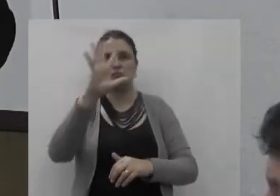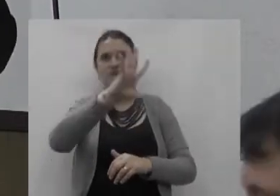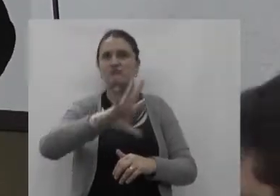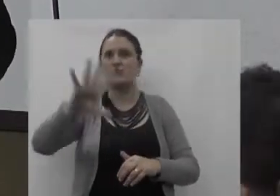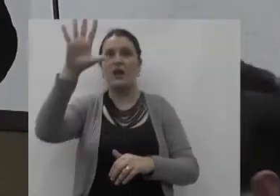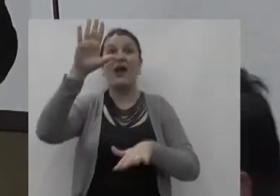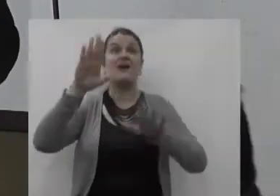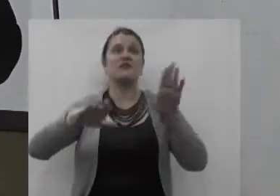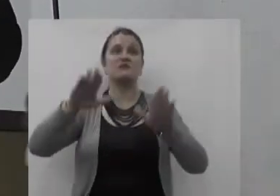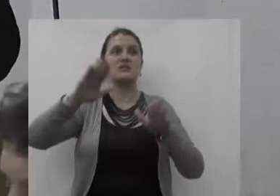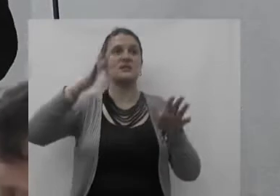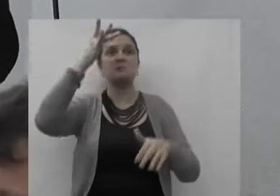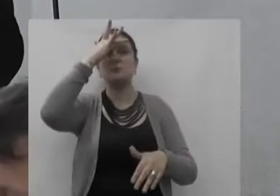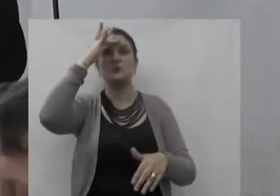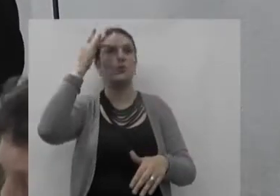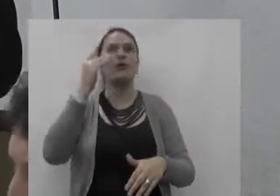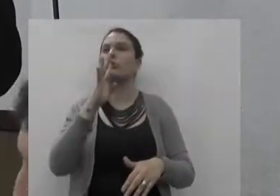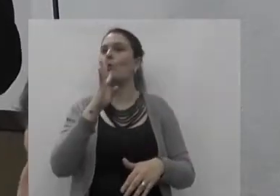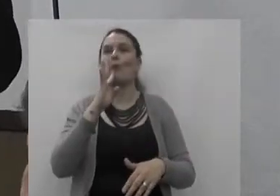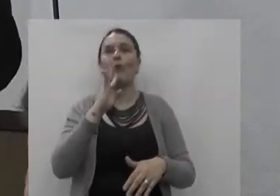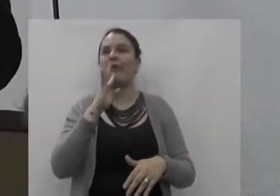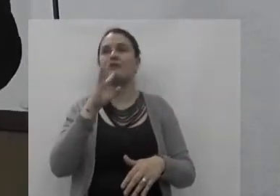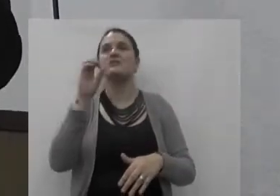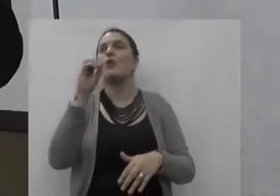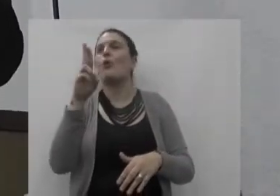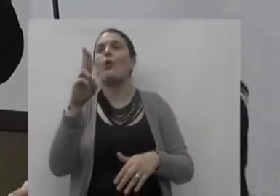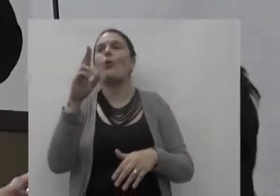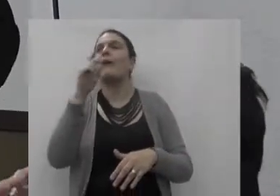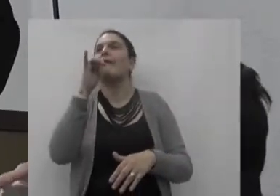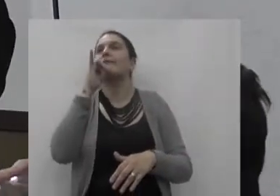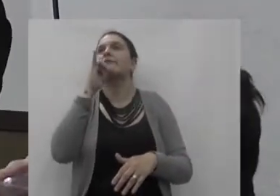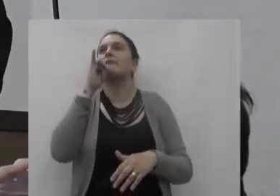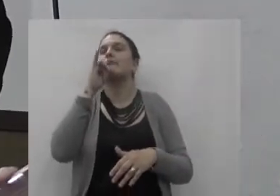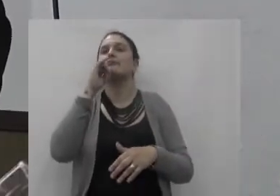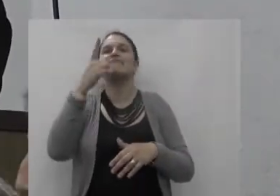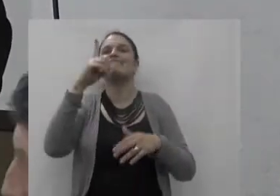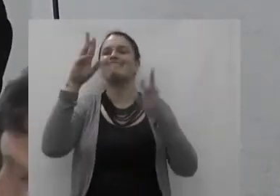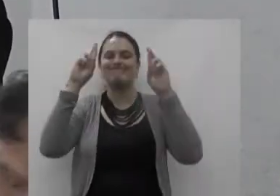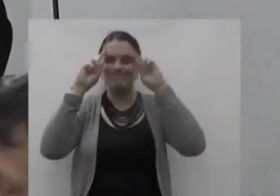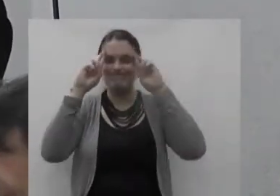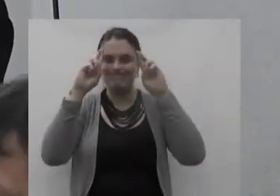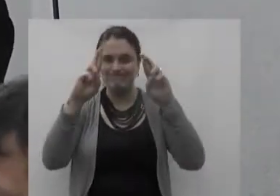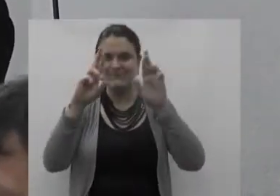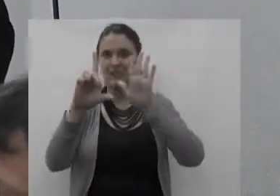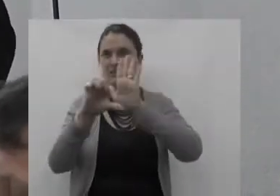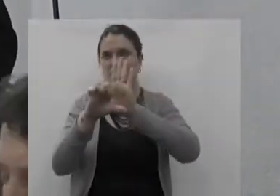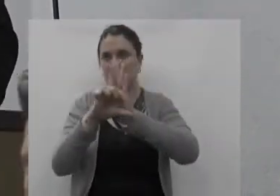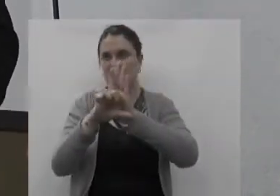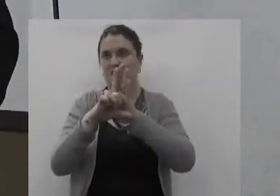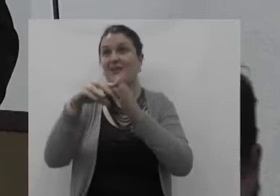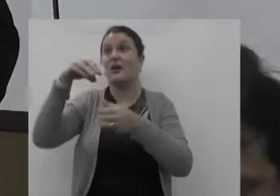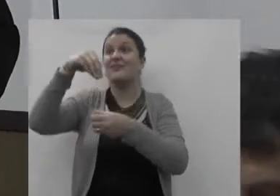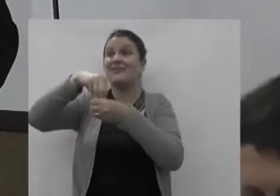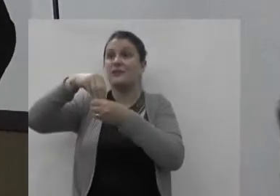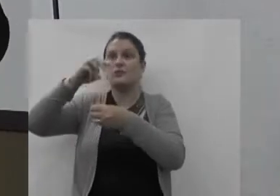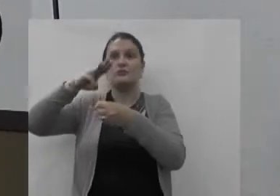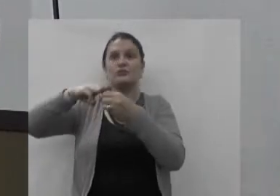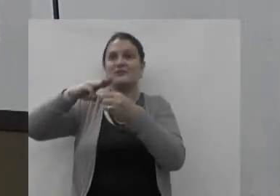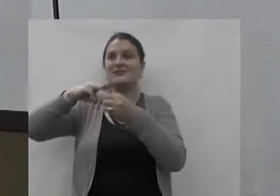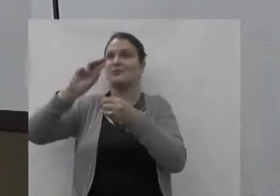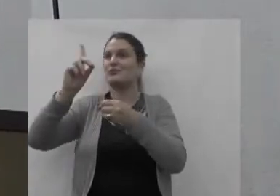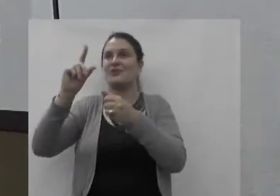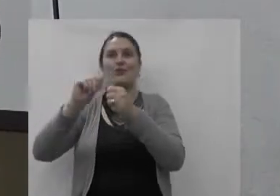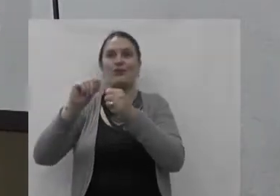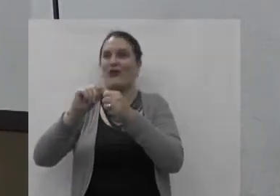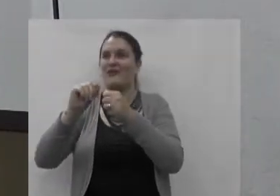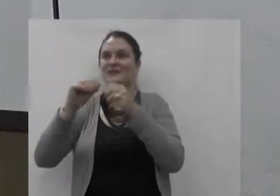e que muitas vezes não são executadas na sua base, que são os municípios. Então, eu